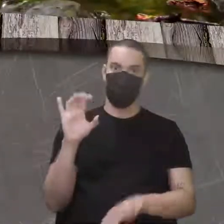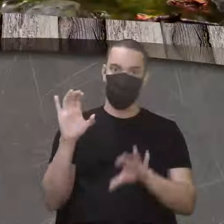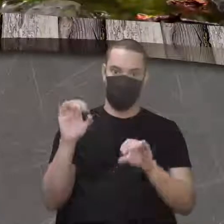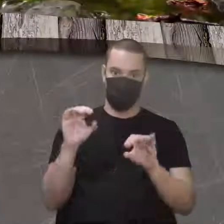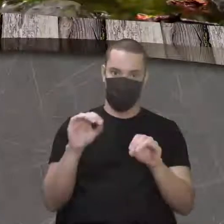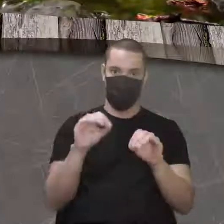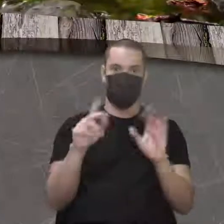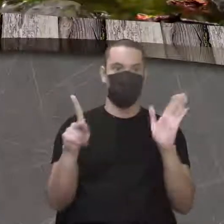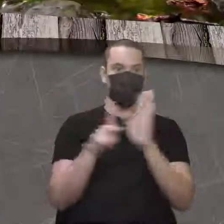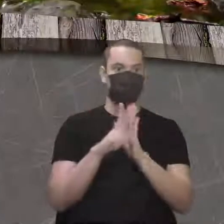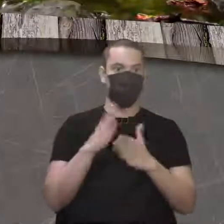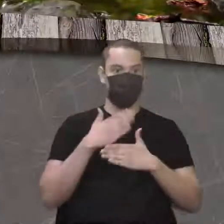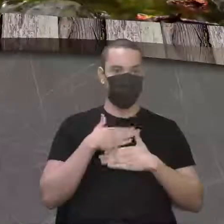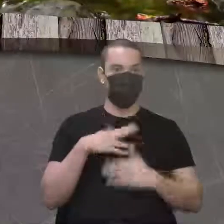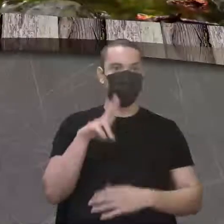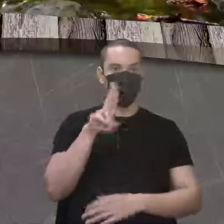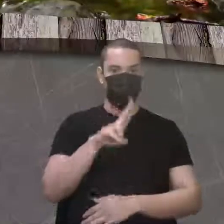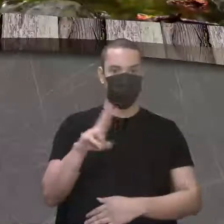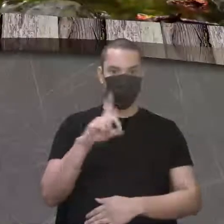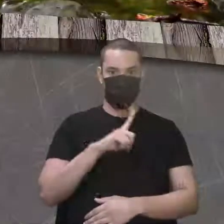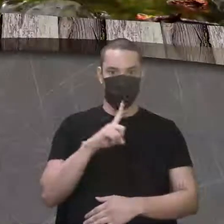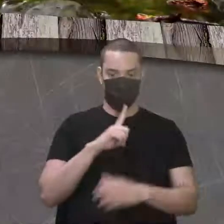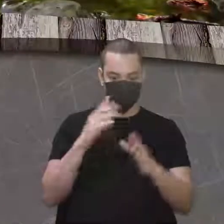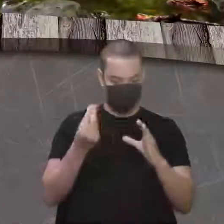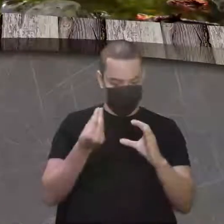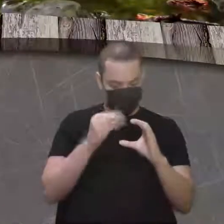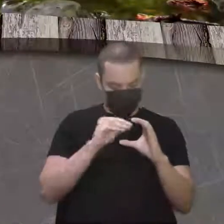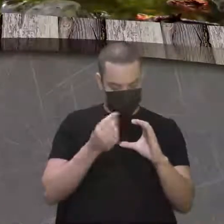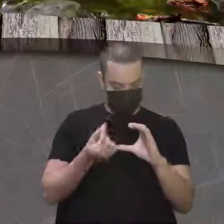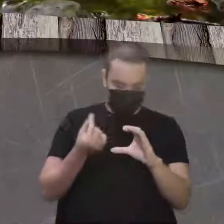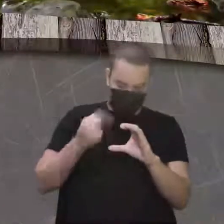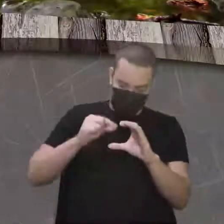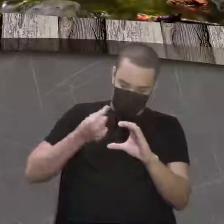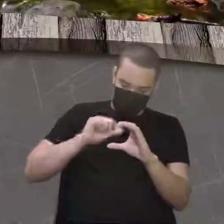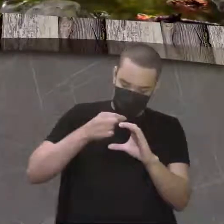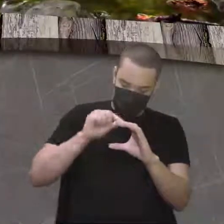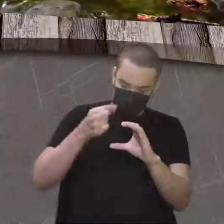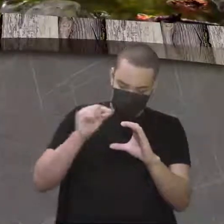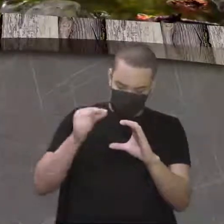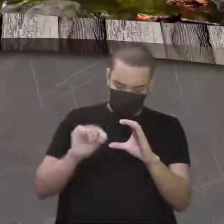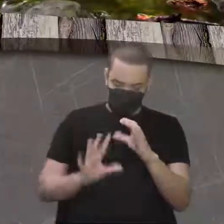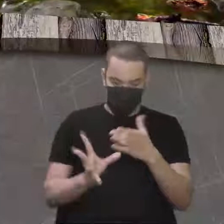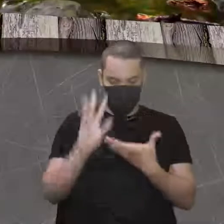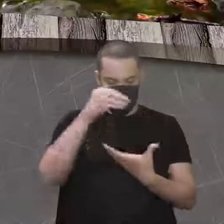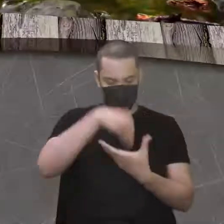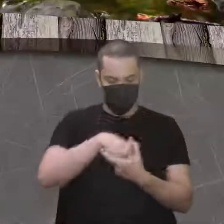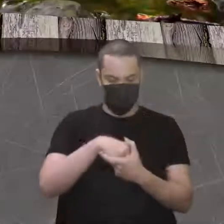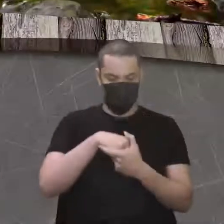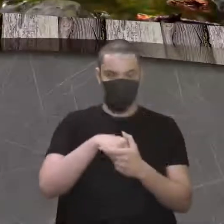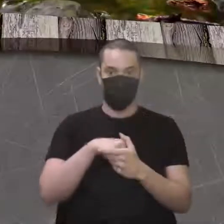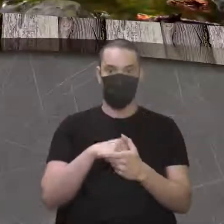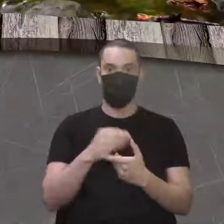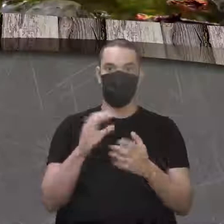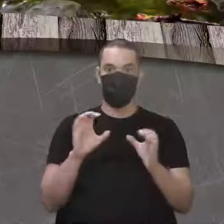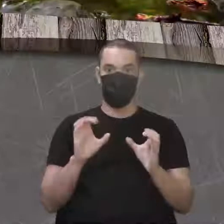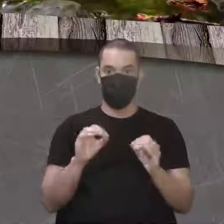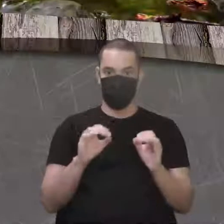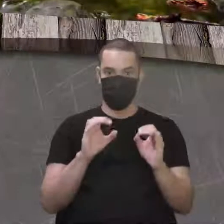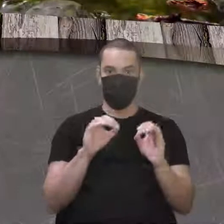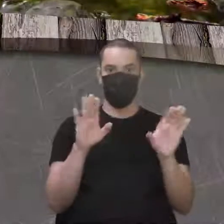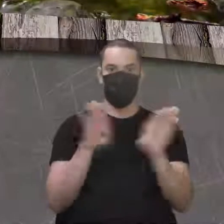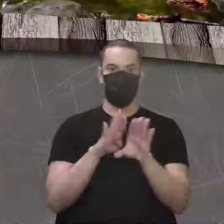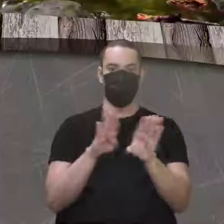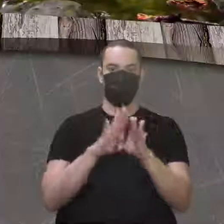Agrobacterium tumefensis, que tem aquele trechinho, e aí eu incorporo essa bactéria lá na